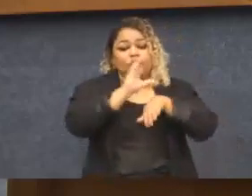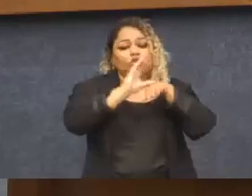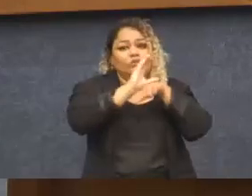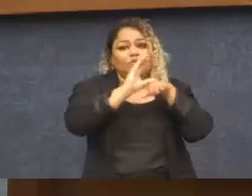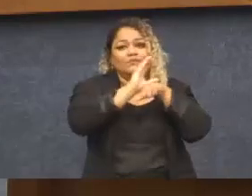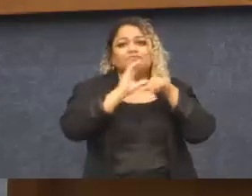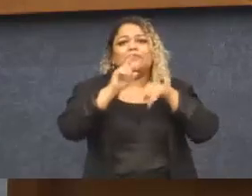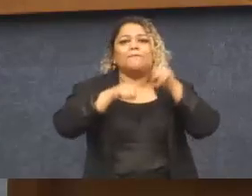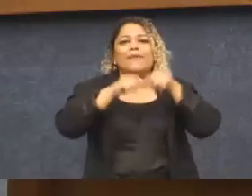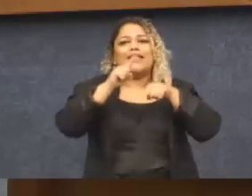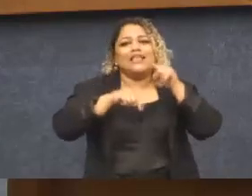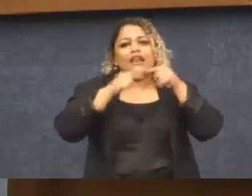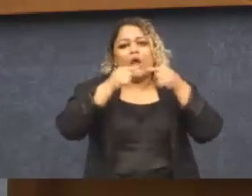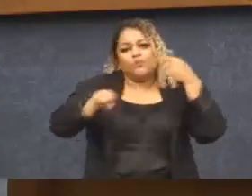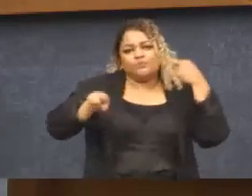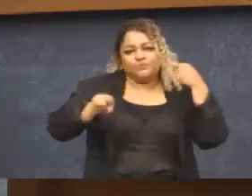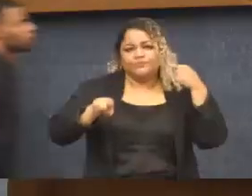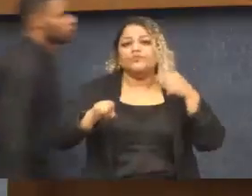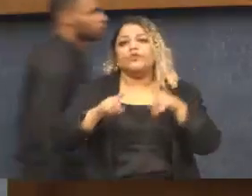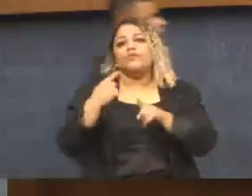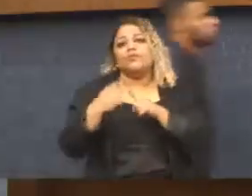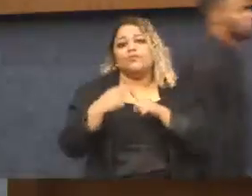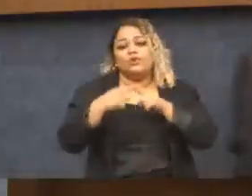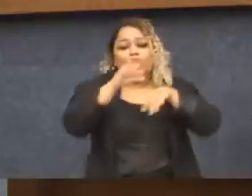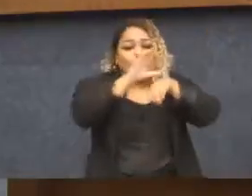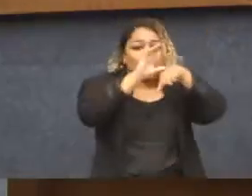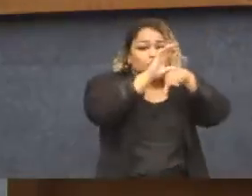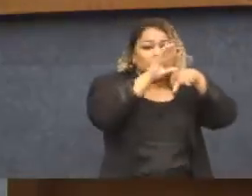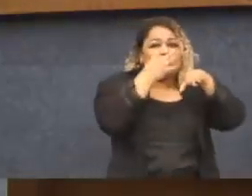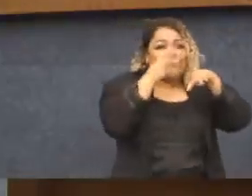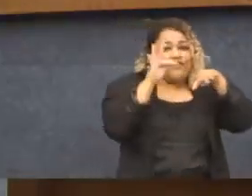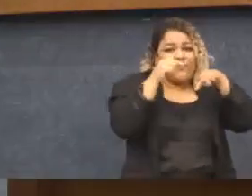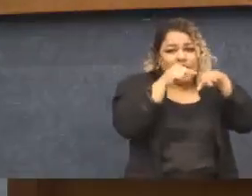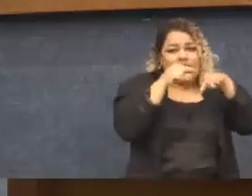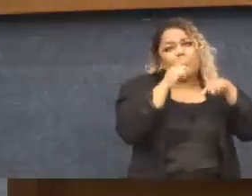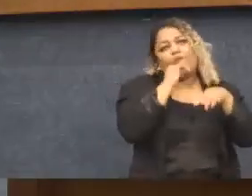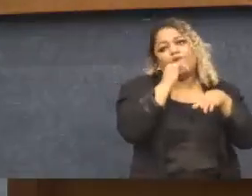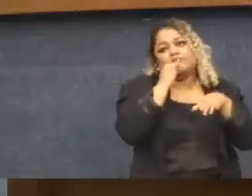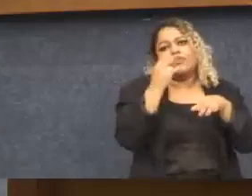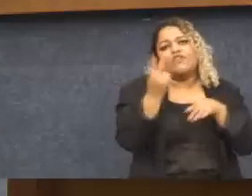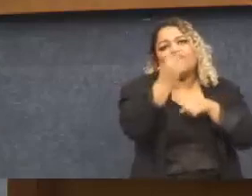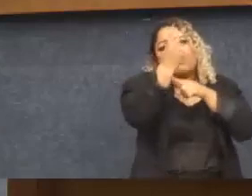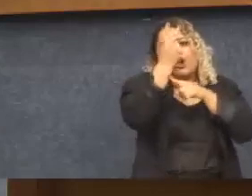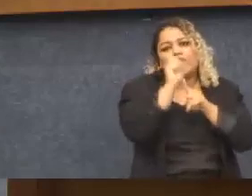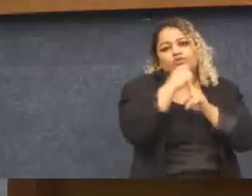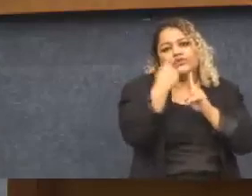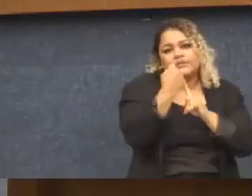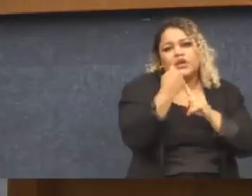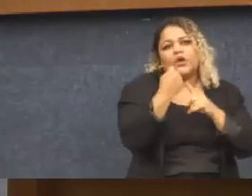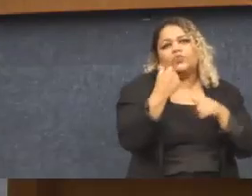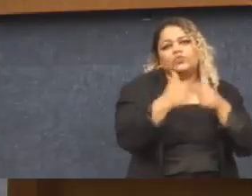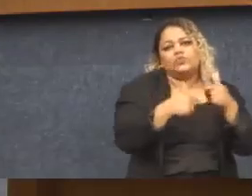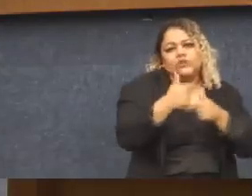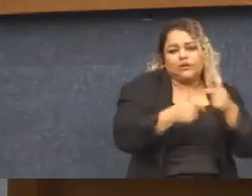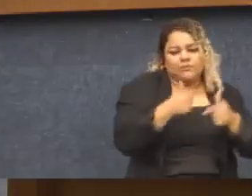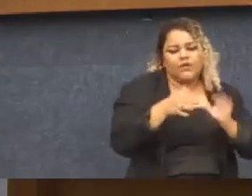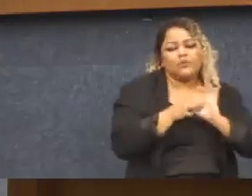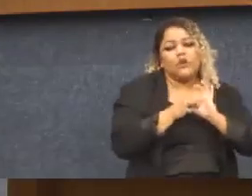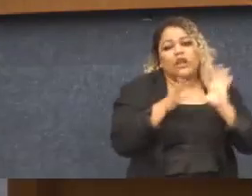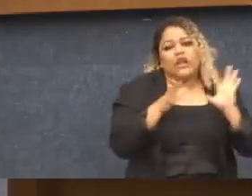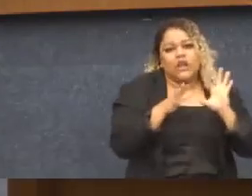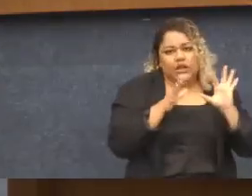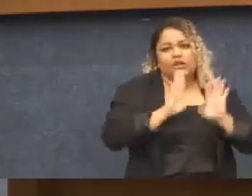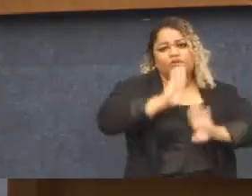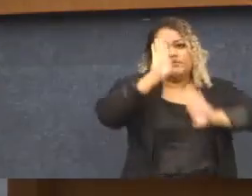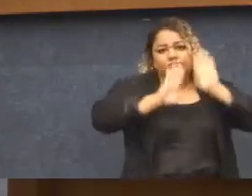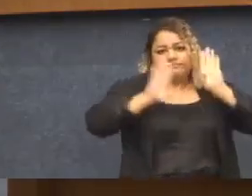entra em conflito com princípios fundamentais estabelecidos na Constituição Federal, como valores sociais do trabalho, livre iniciativa, que visam garantir o